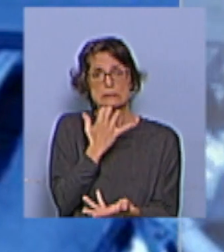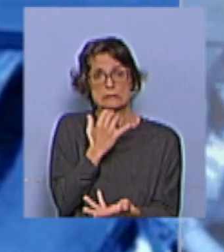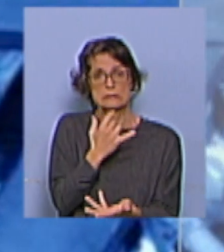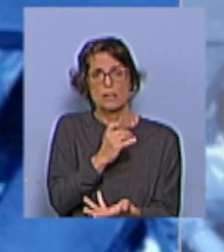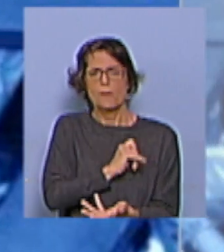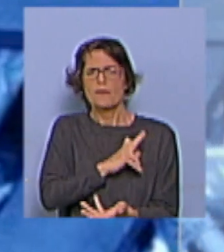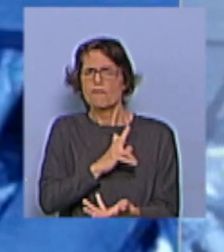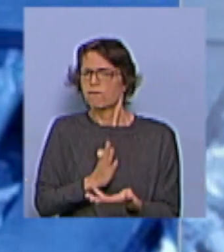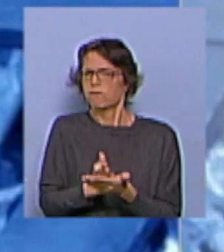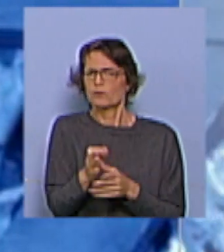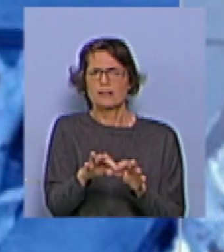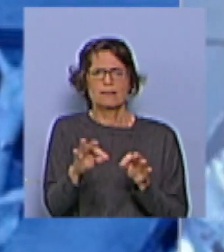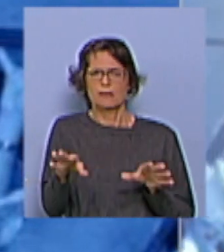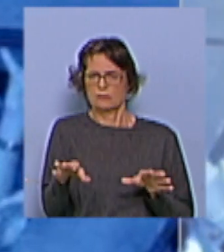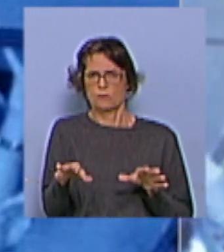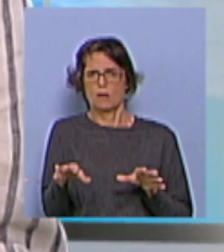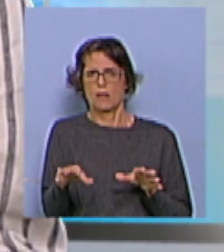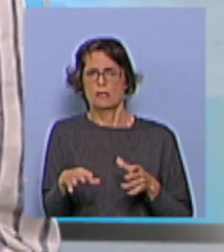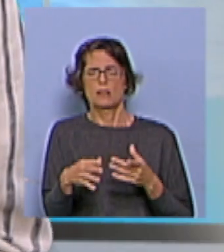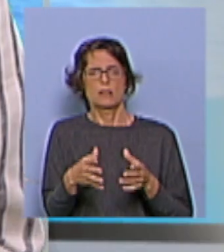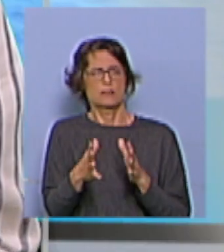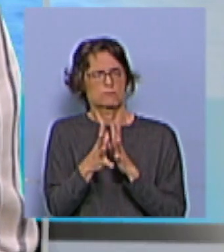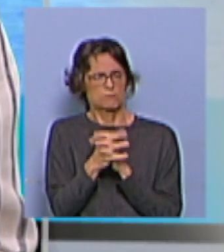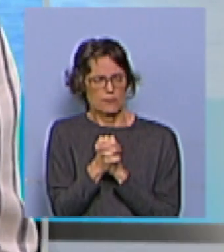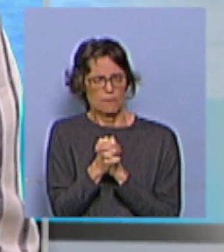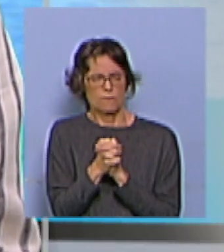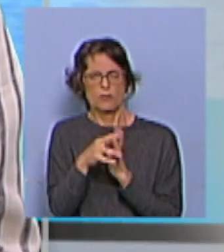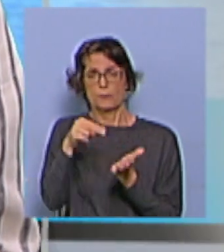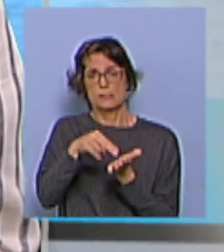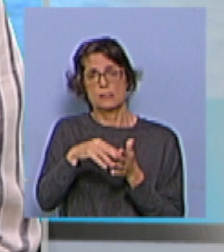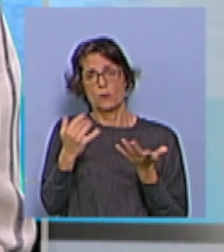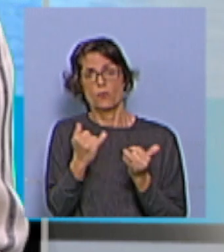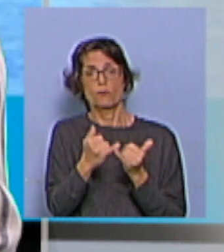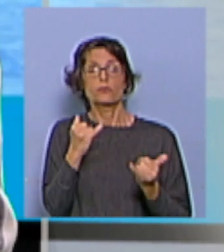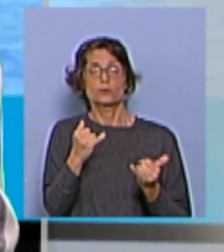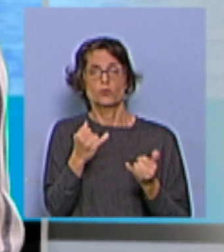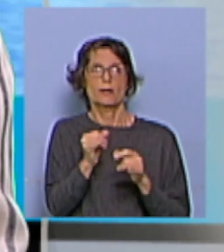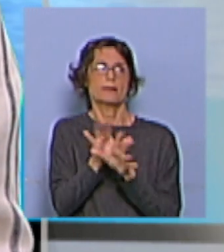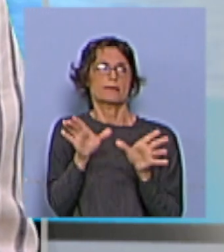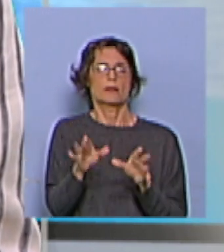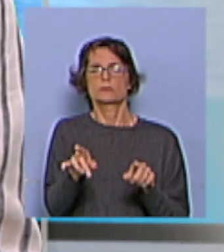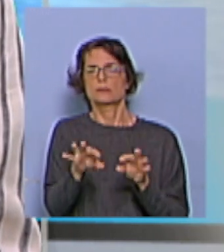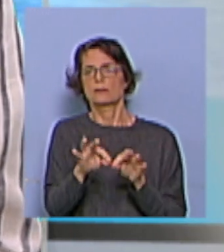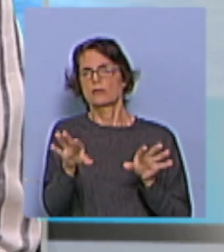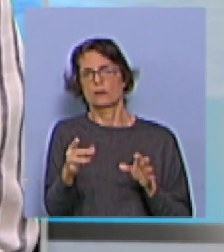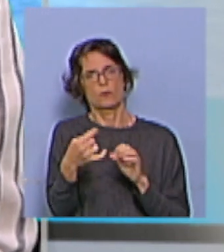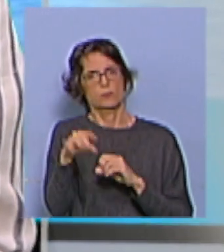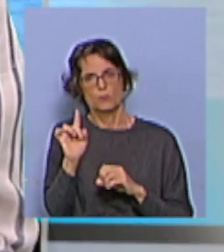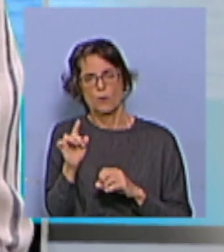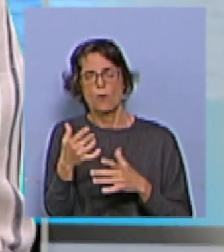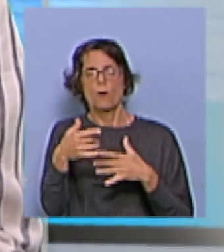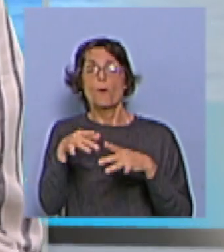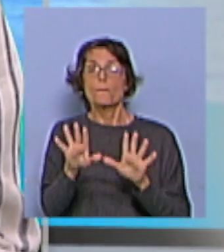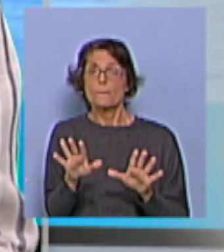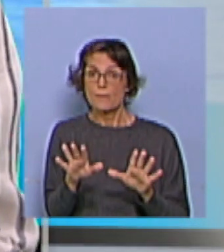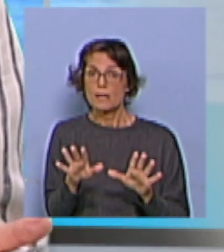mesma certeza de que uma celebração virtual não é, obviamente, a mesma que uma celebração